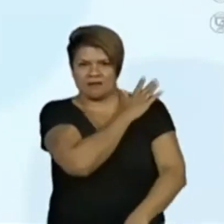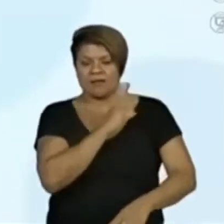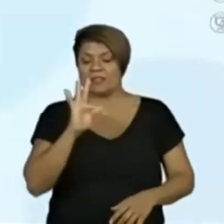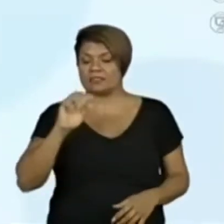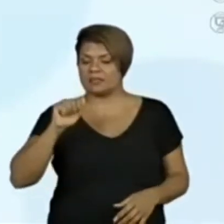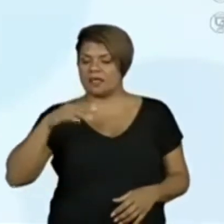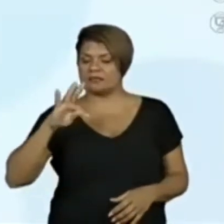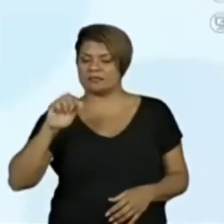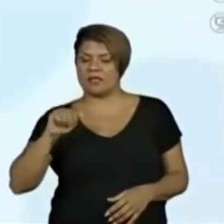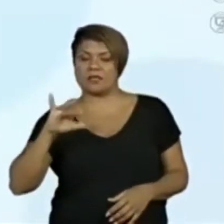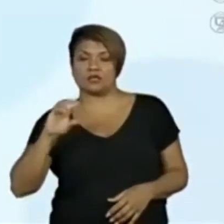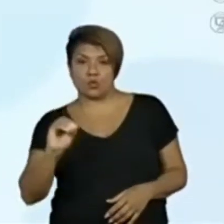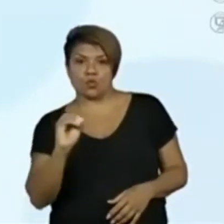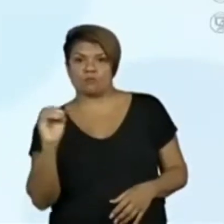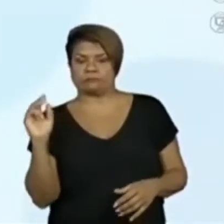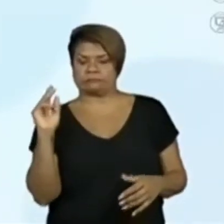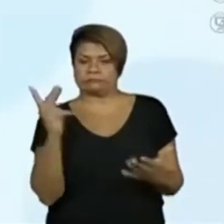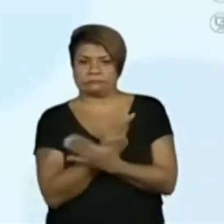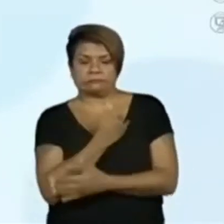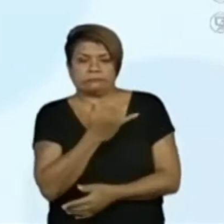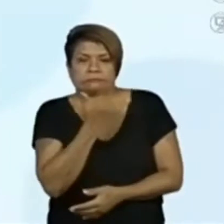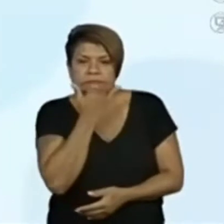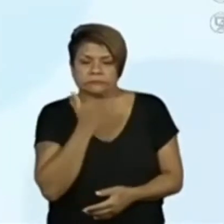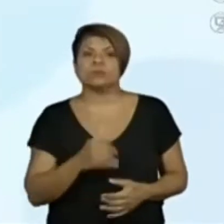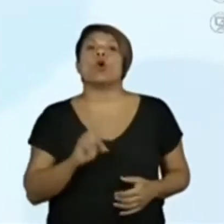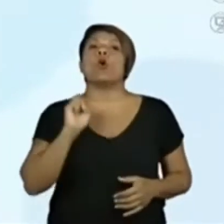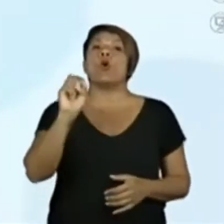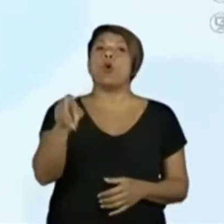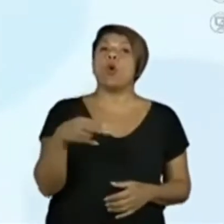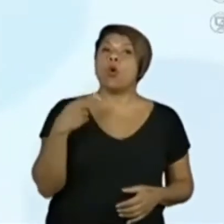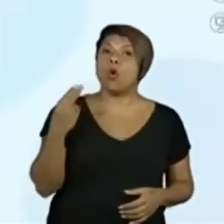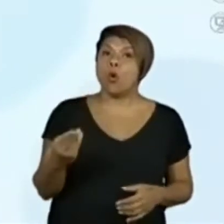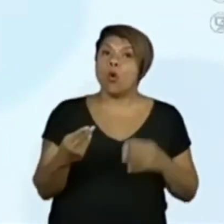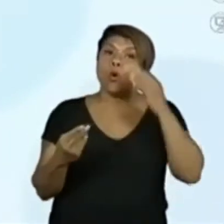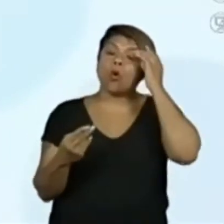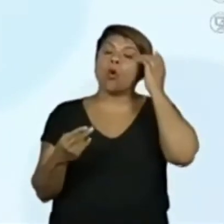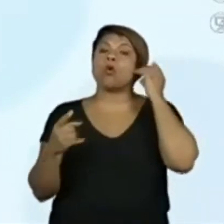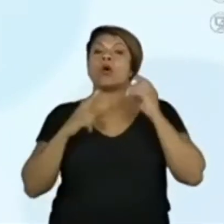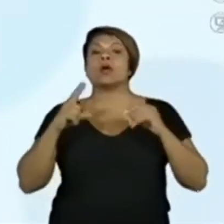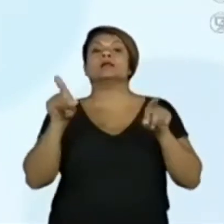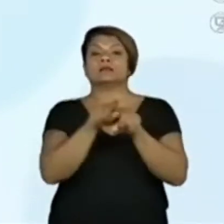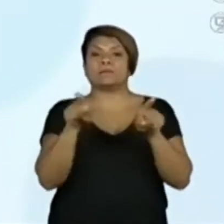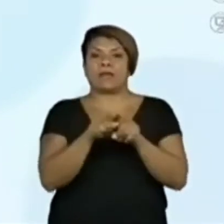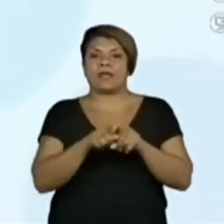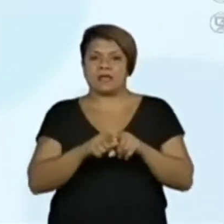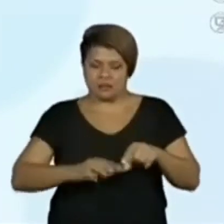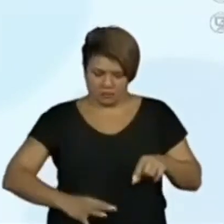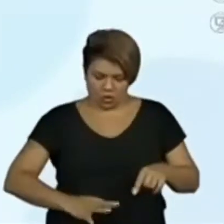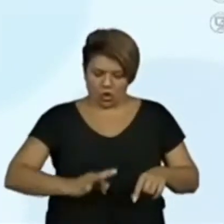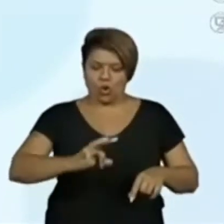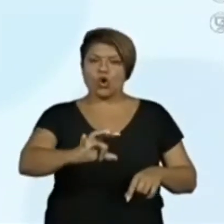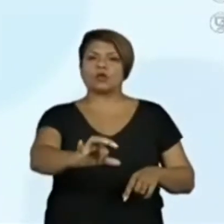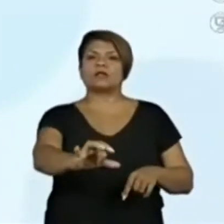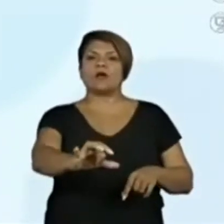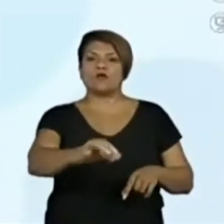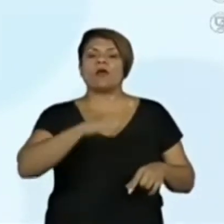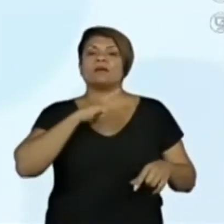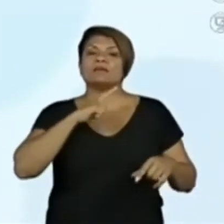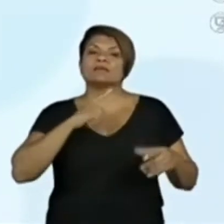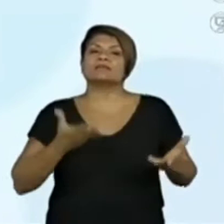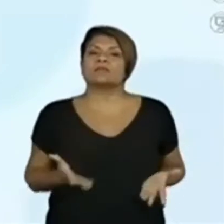tétano acidental, ou pelo coto do cordão umbilical, tétano